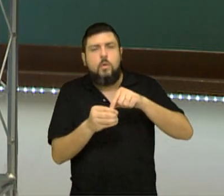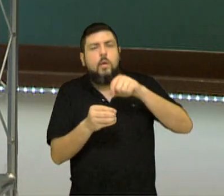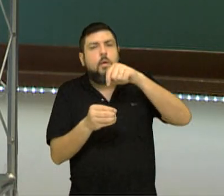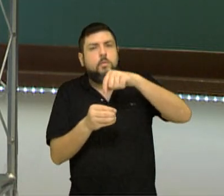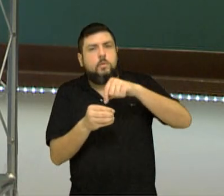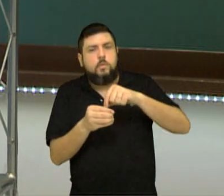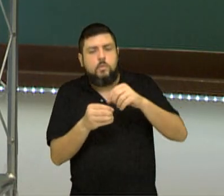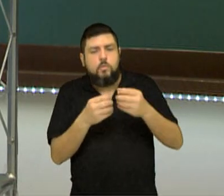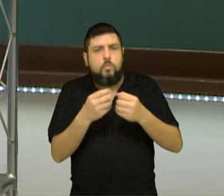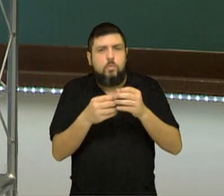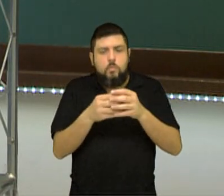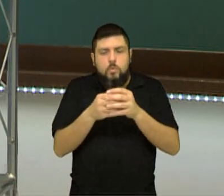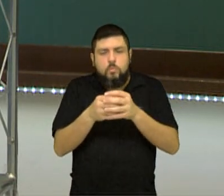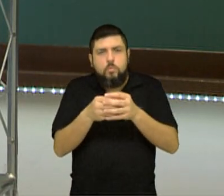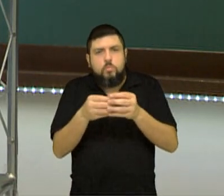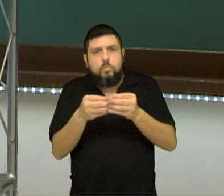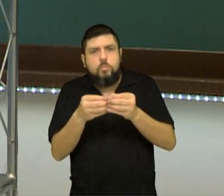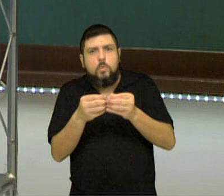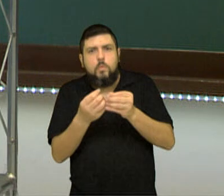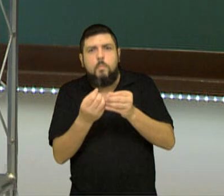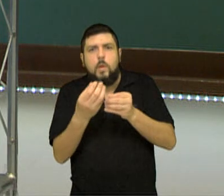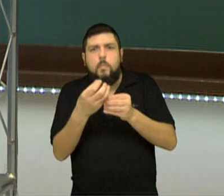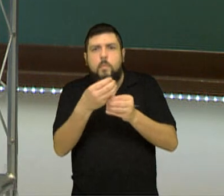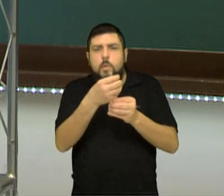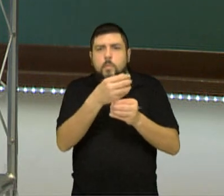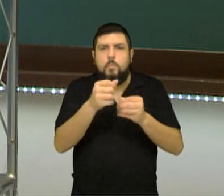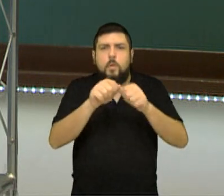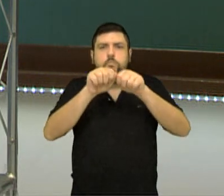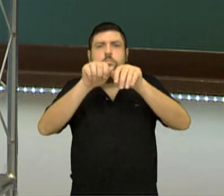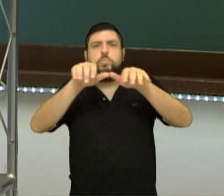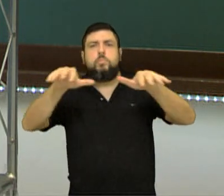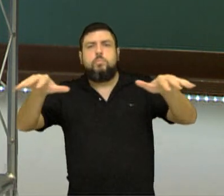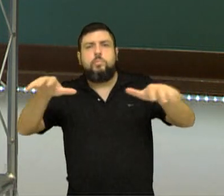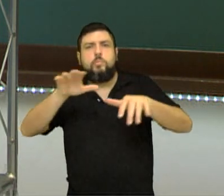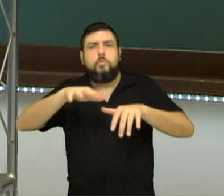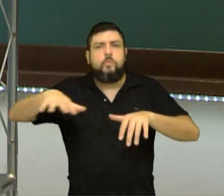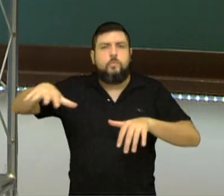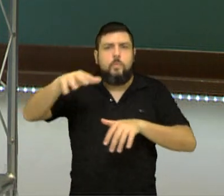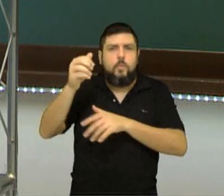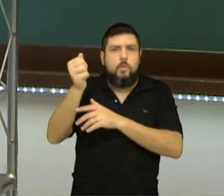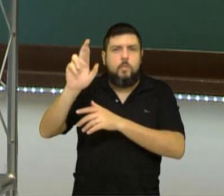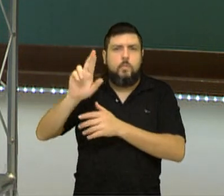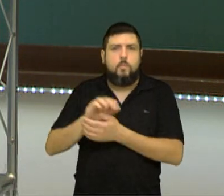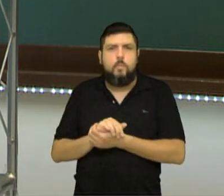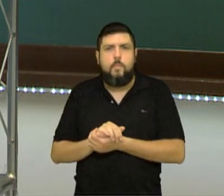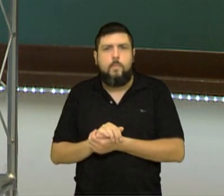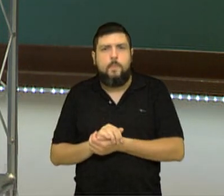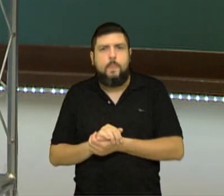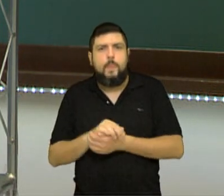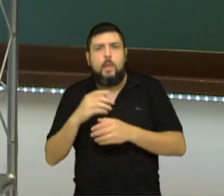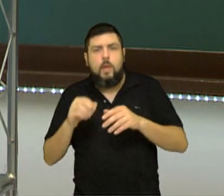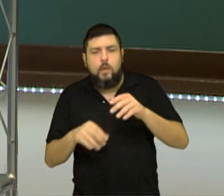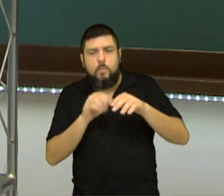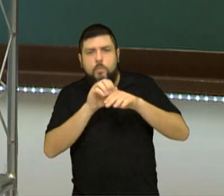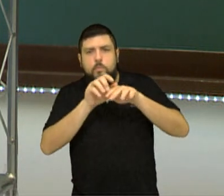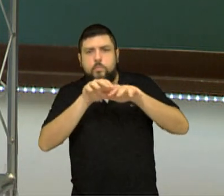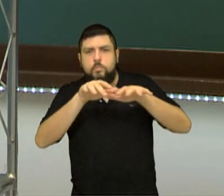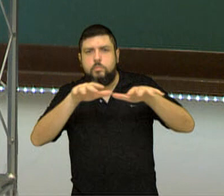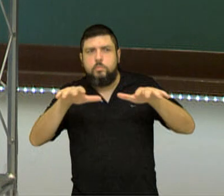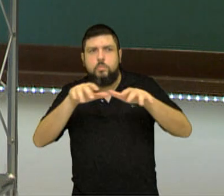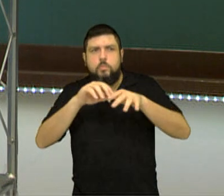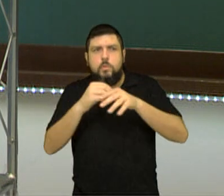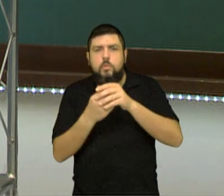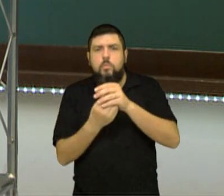de meiose, produzir esporos que são disseminados no ambiente. Esses esporos, eles vão lá germinar, conforme as